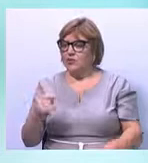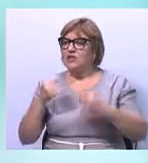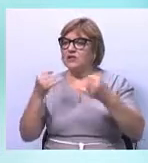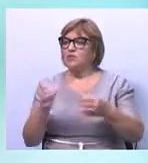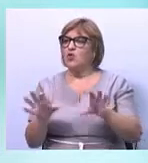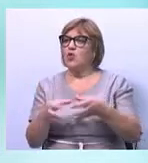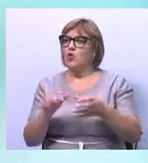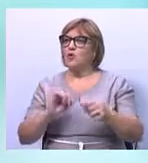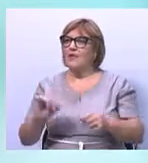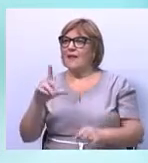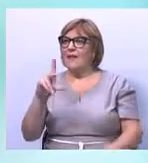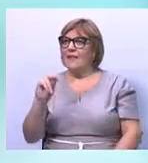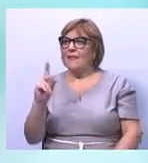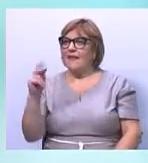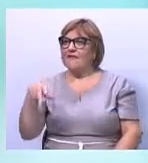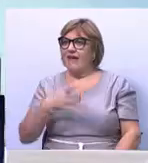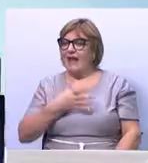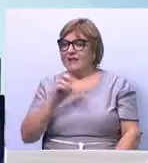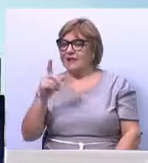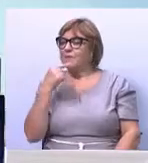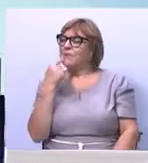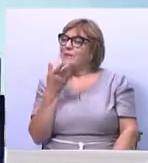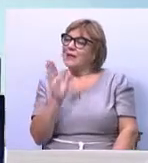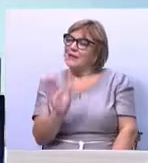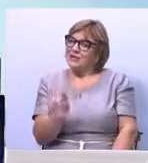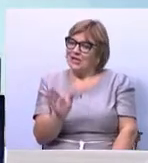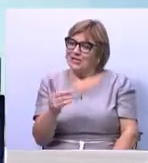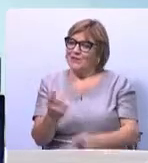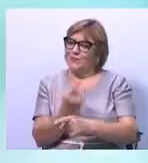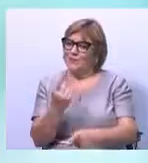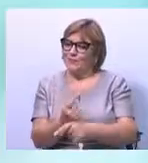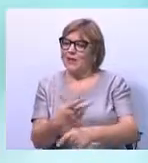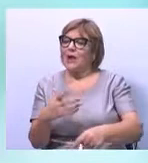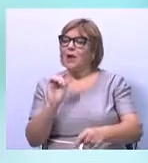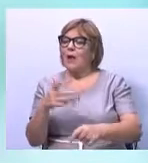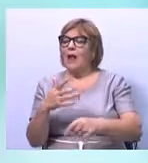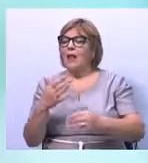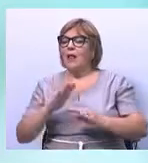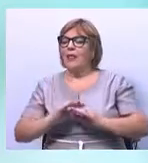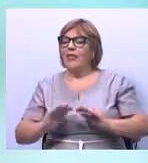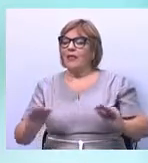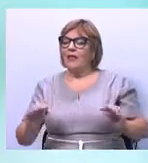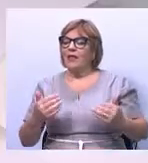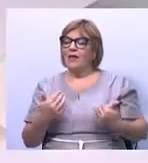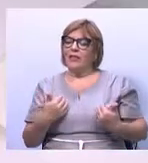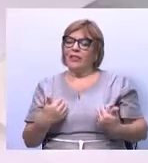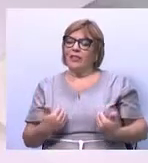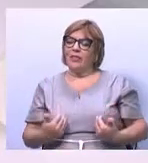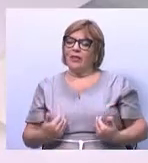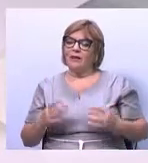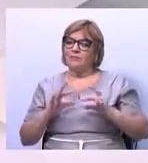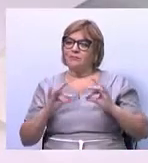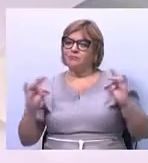aqui das lavendas, deu aqui também um toquezinho nestas questões de ordem analgésica e relaxante também, não é? Exatamente, sim.